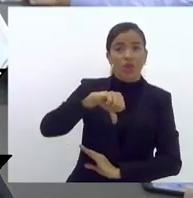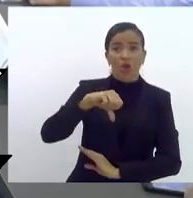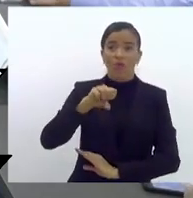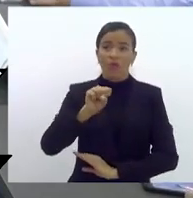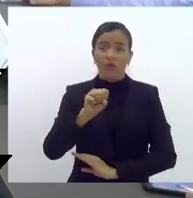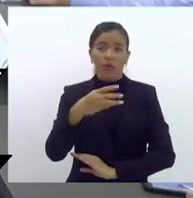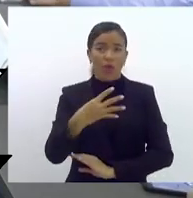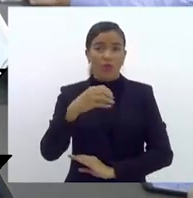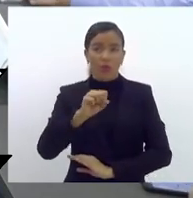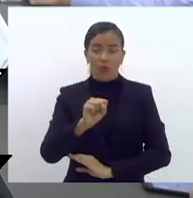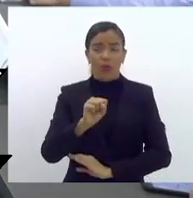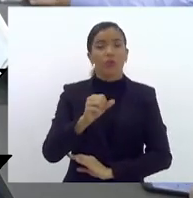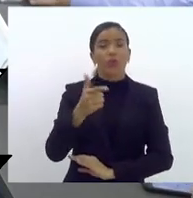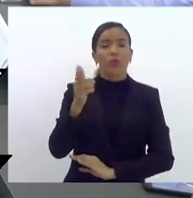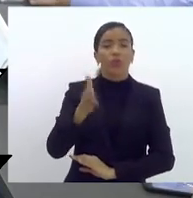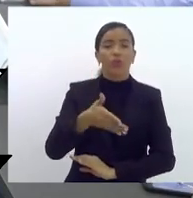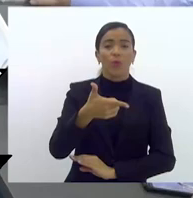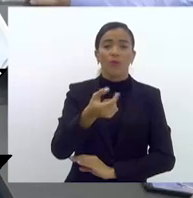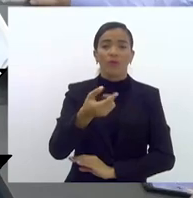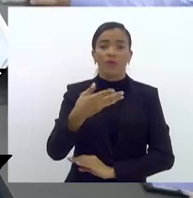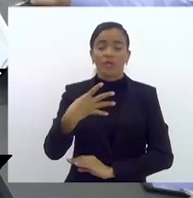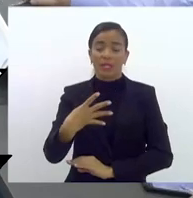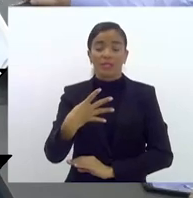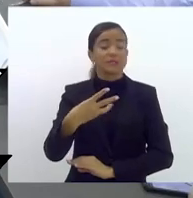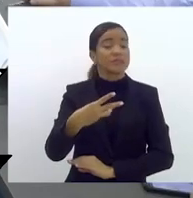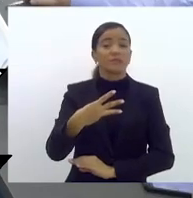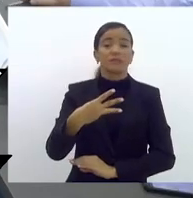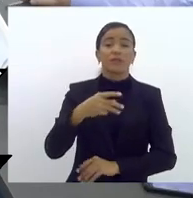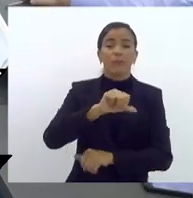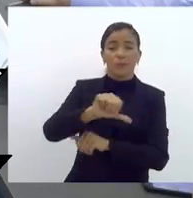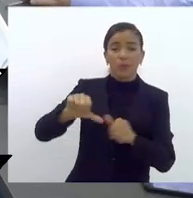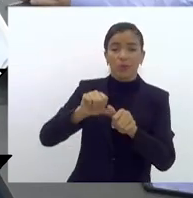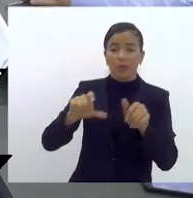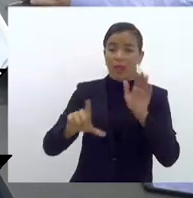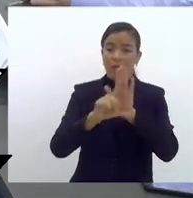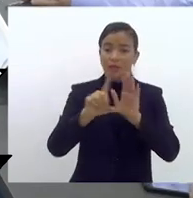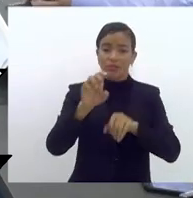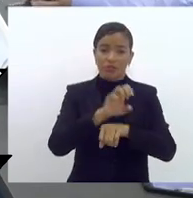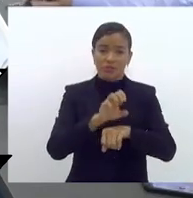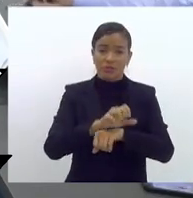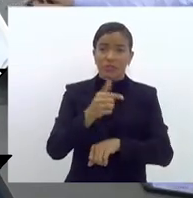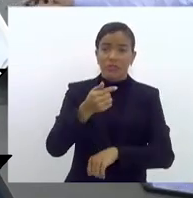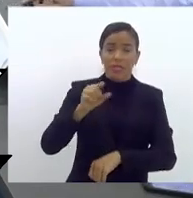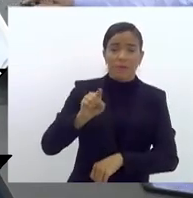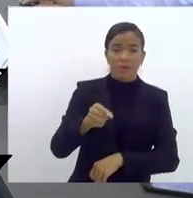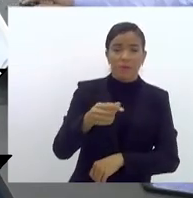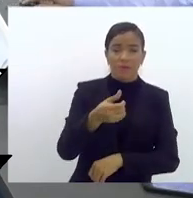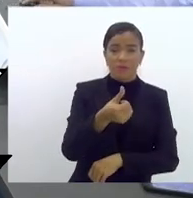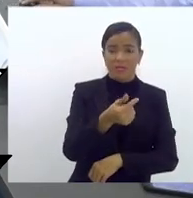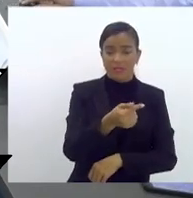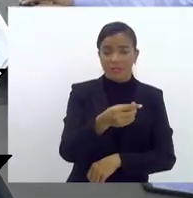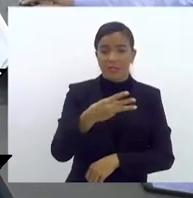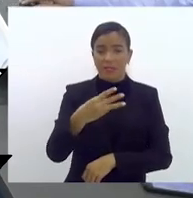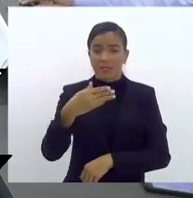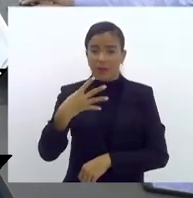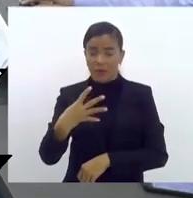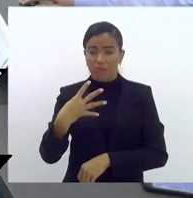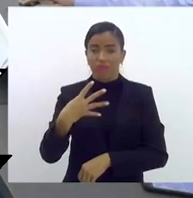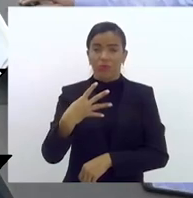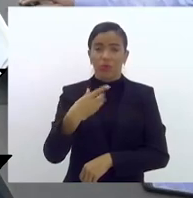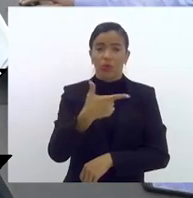23 autoria dos deputados Carlos minc e Fred Pacheco que modifica a lei estadual 7634 de 2017